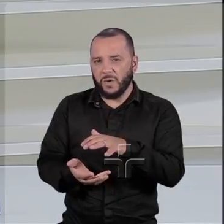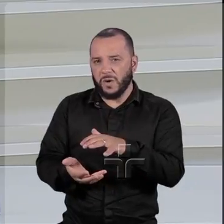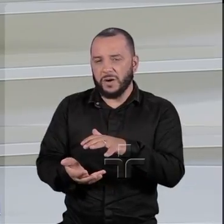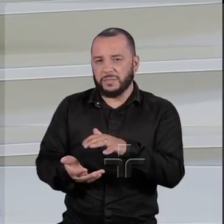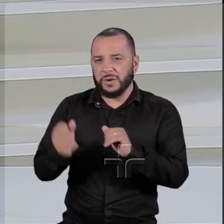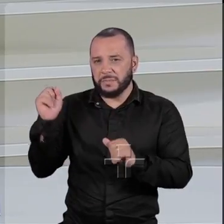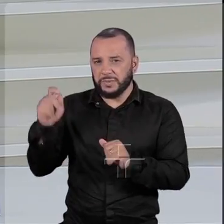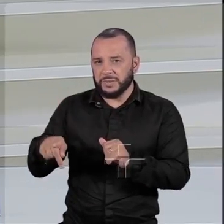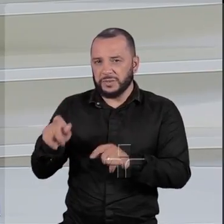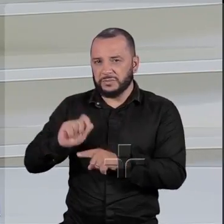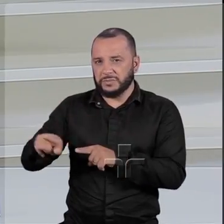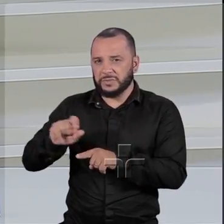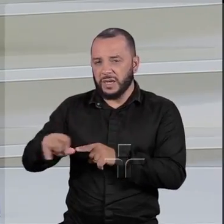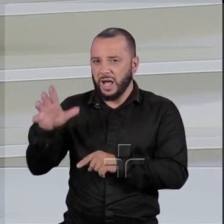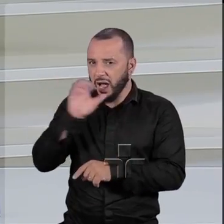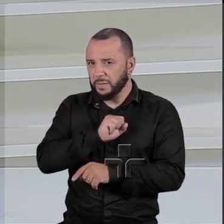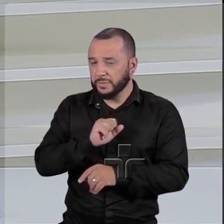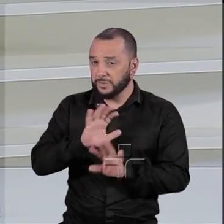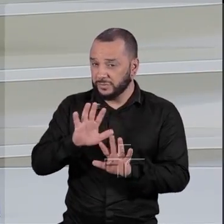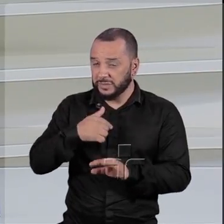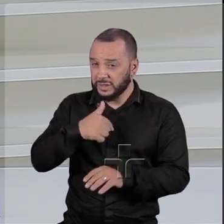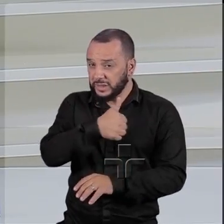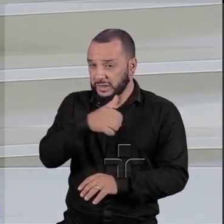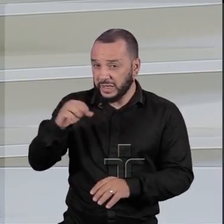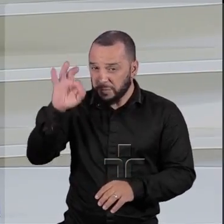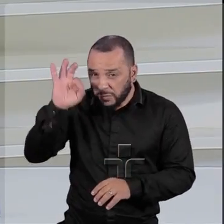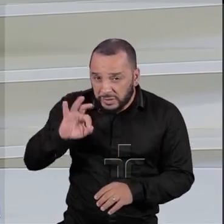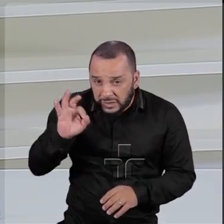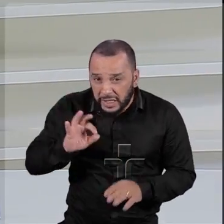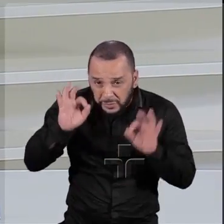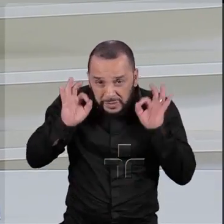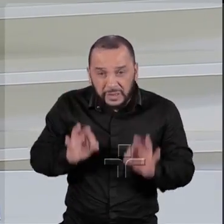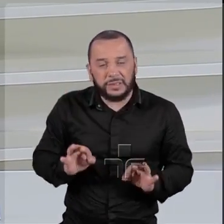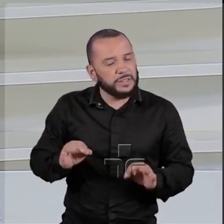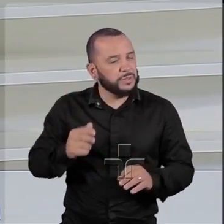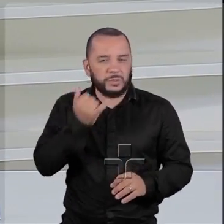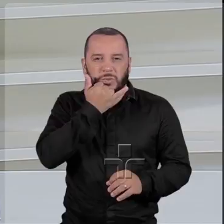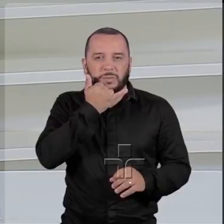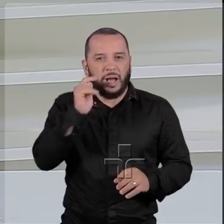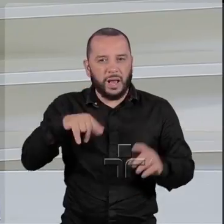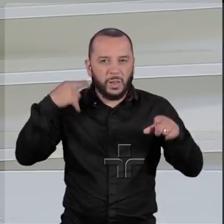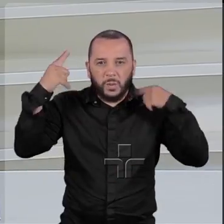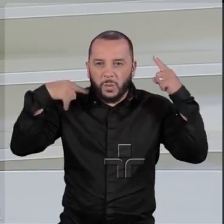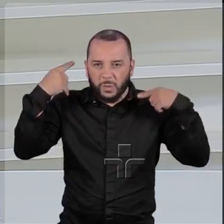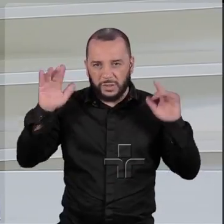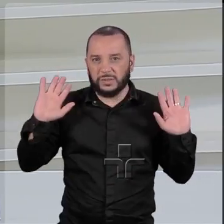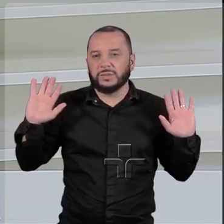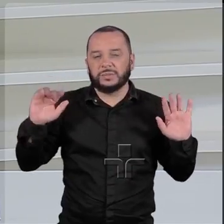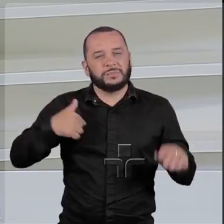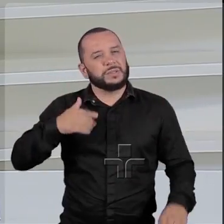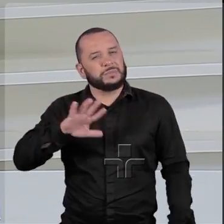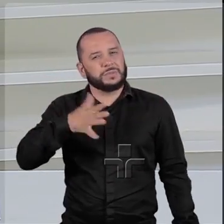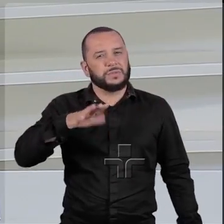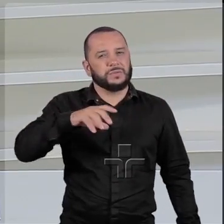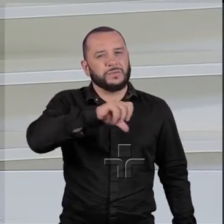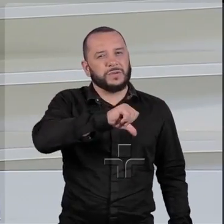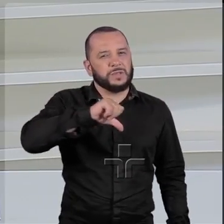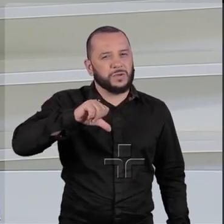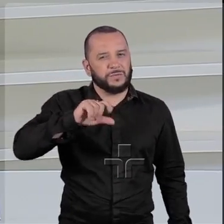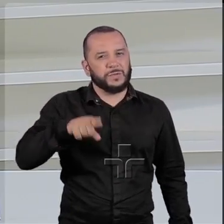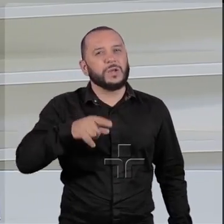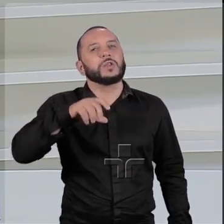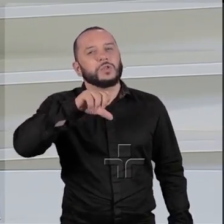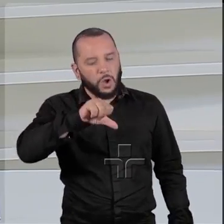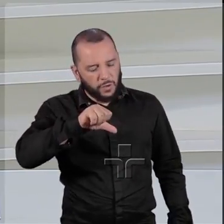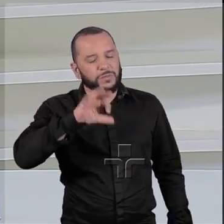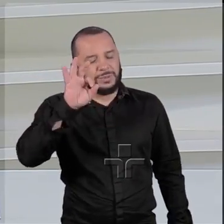assim, dizer 100% é insanidade, mas eu diria que com 99,9% nós